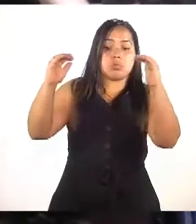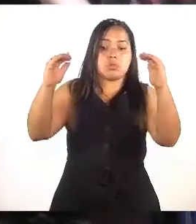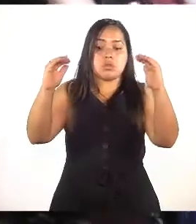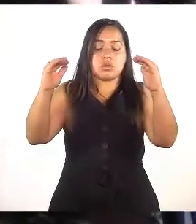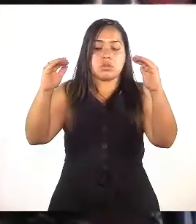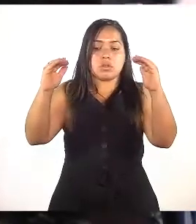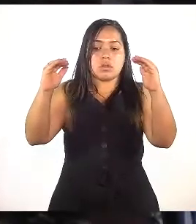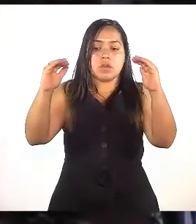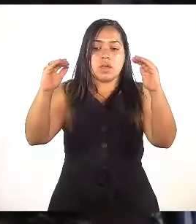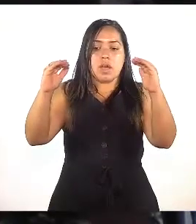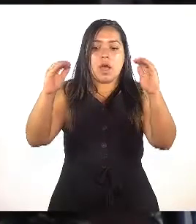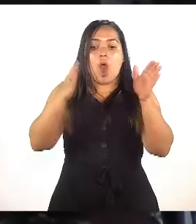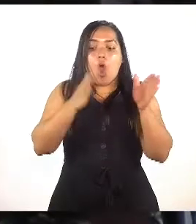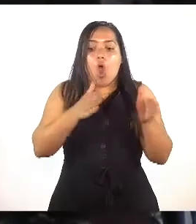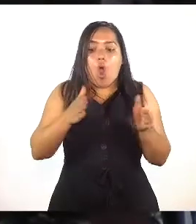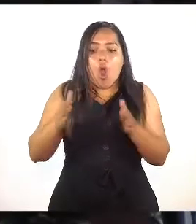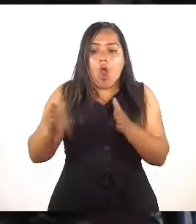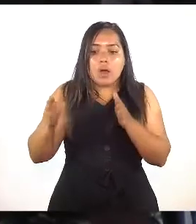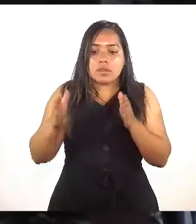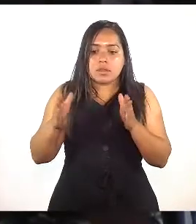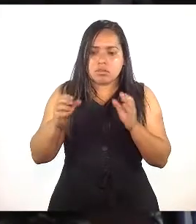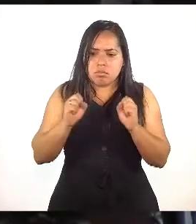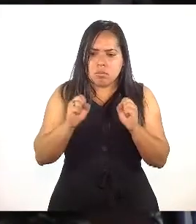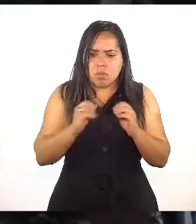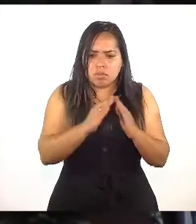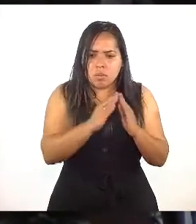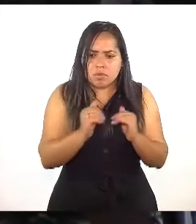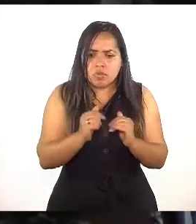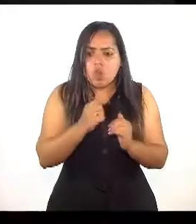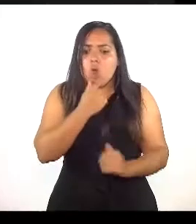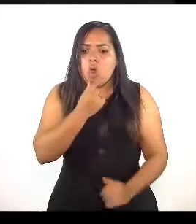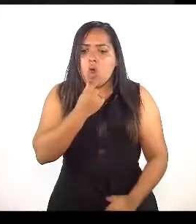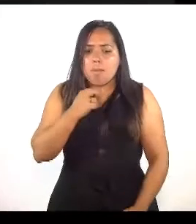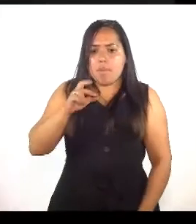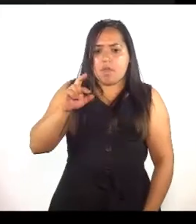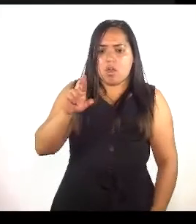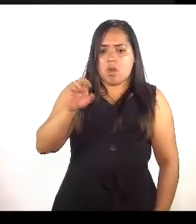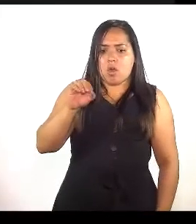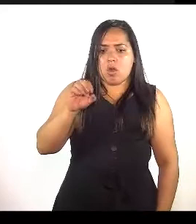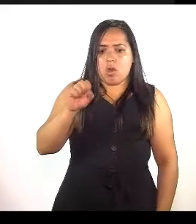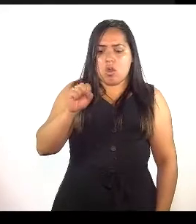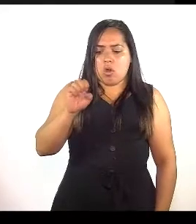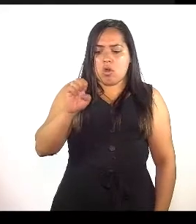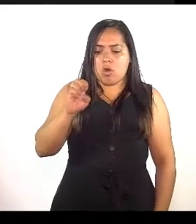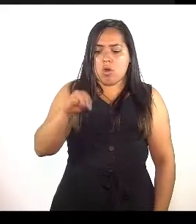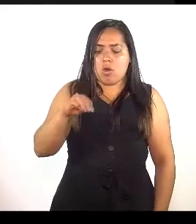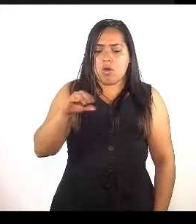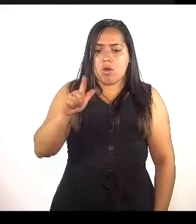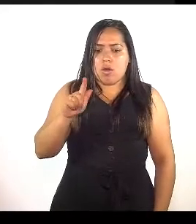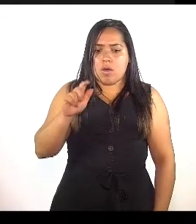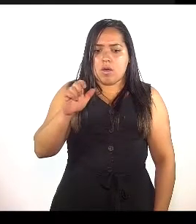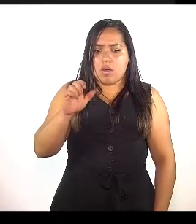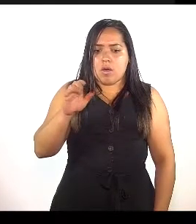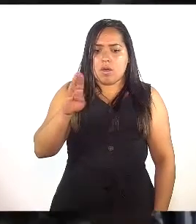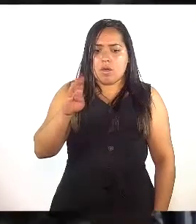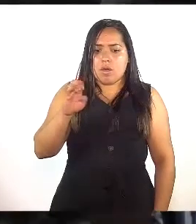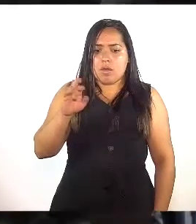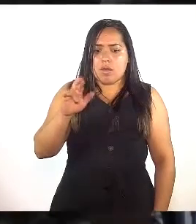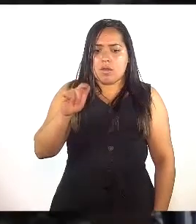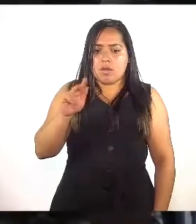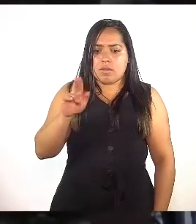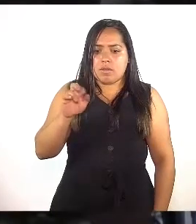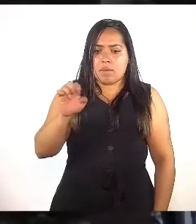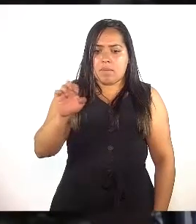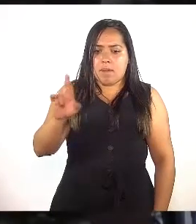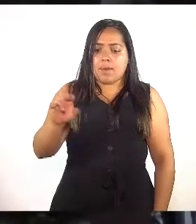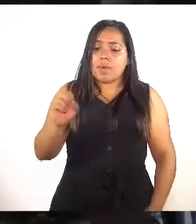de ordem, presidente. Pois bem, deputado Rosenberg. Presidente, pede para escrever os deputados. Perfeito,